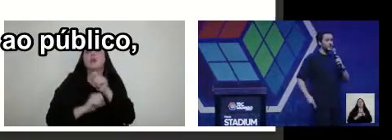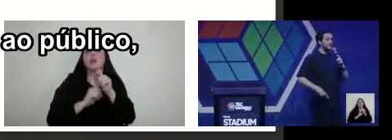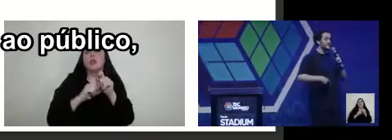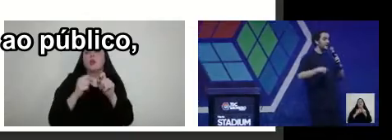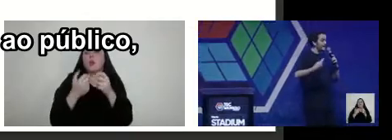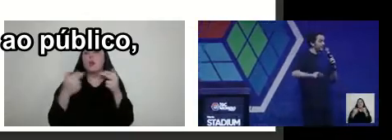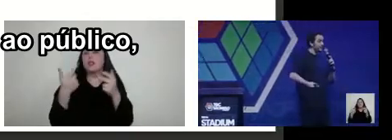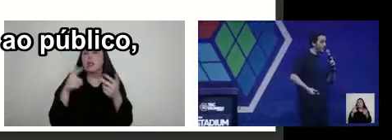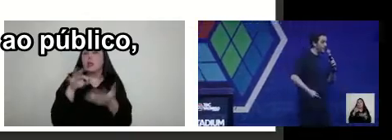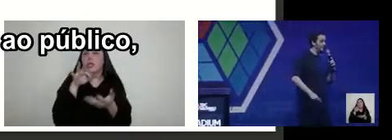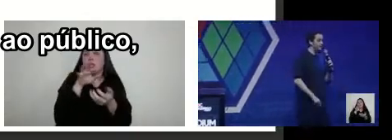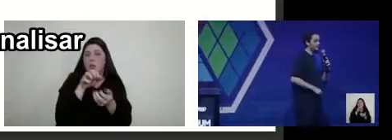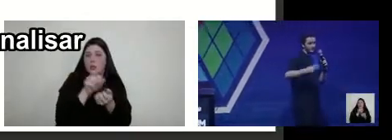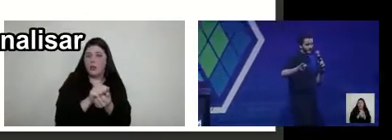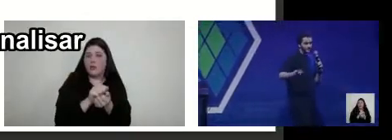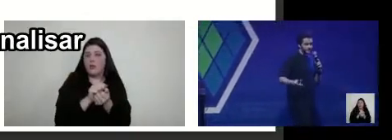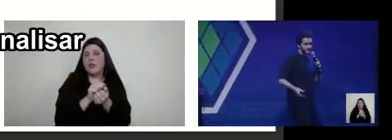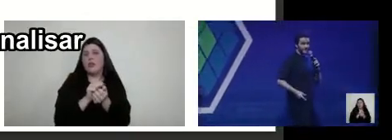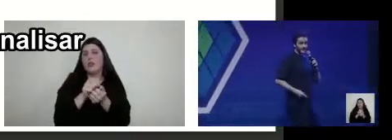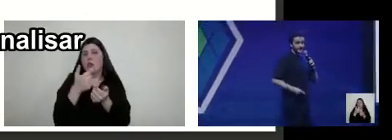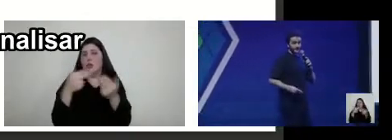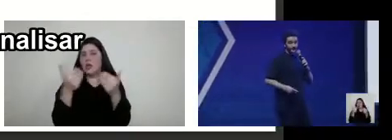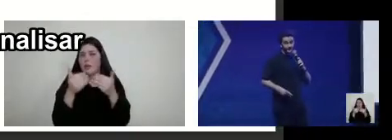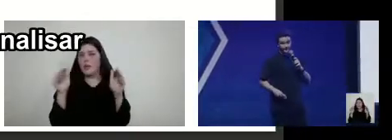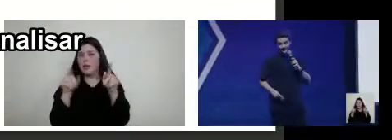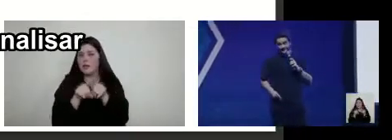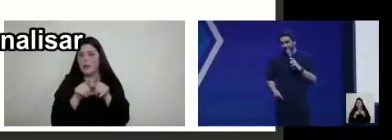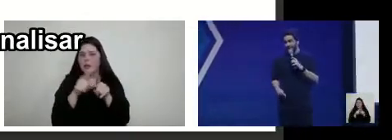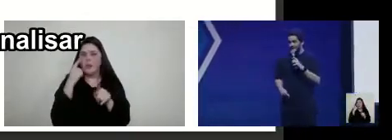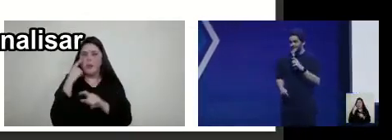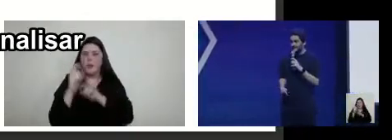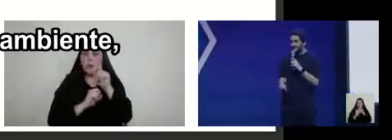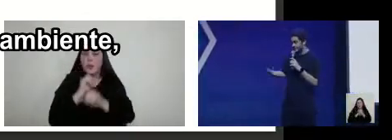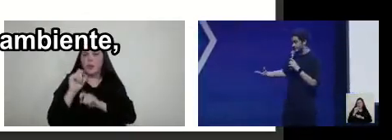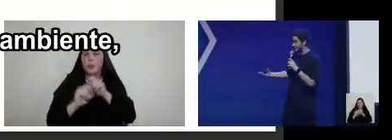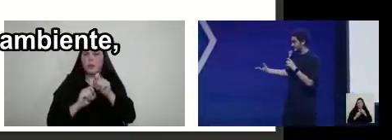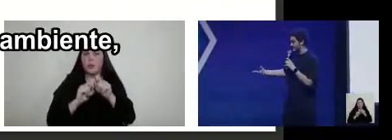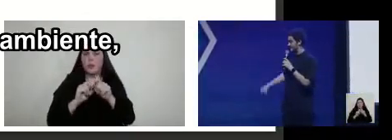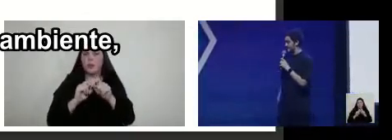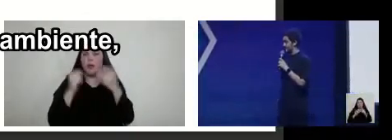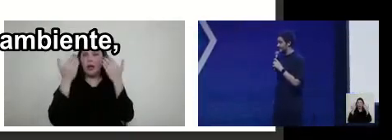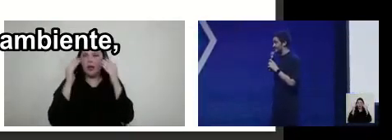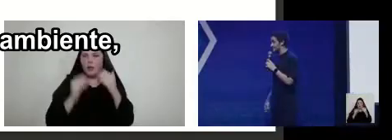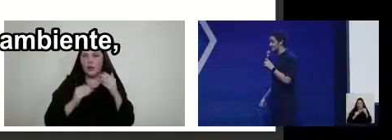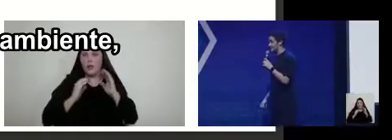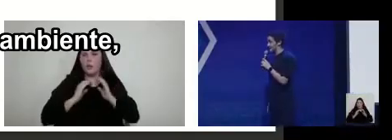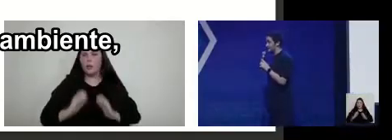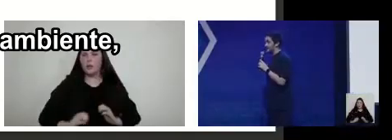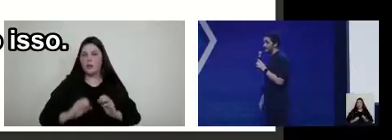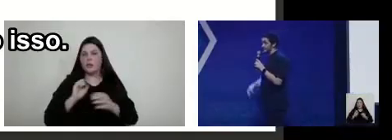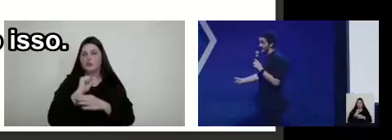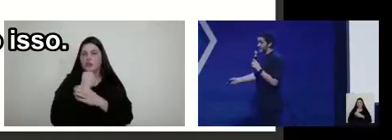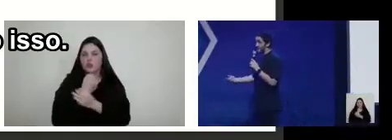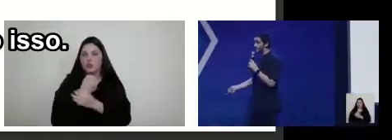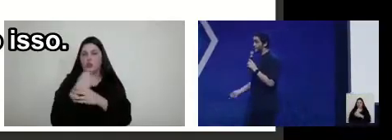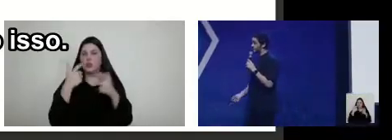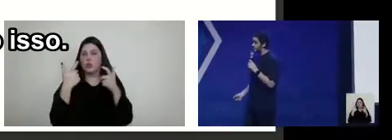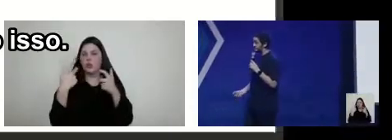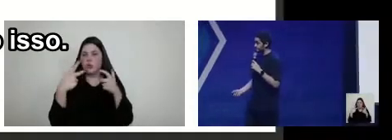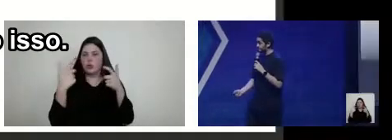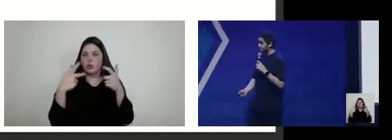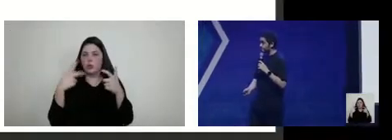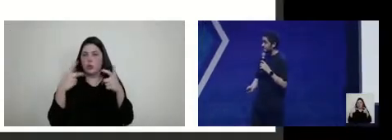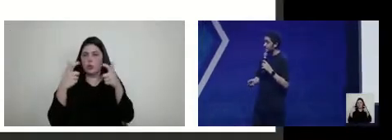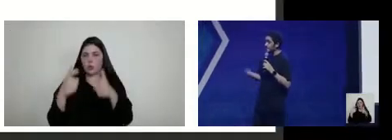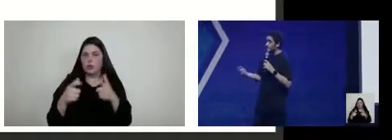sobra um storage aberto ao público, então, na hora que você for analisar a postura de segurança do seu ambiente, você vai acabar vendo tudo